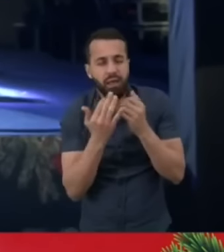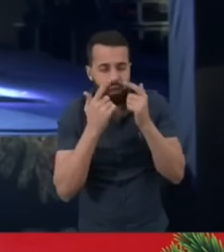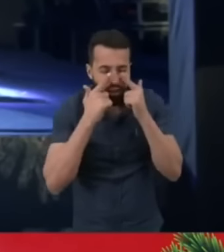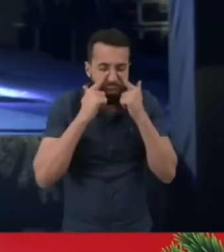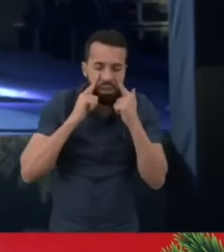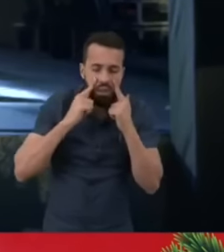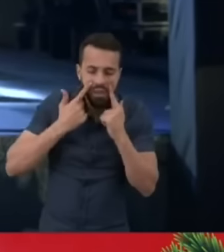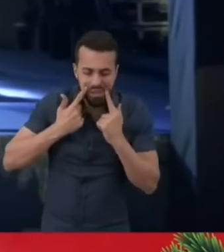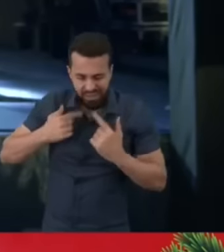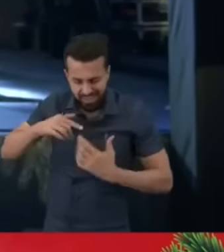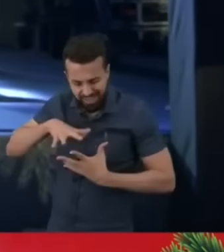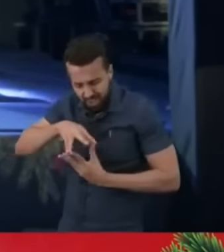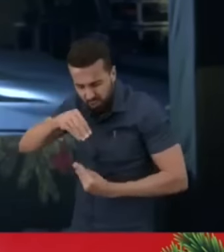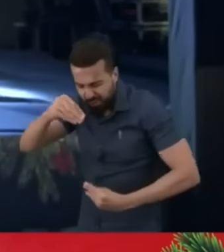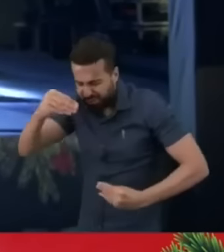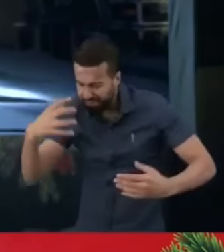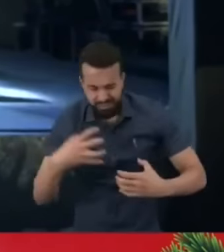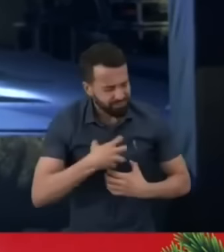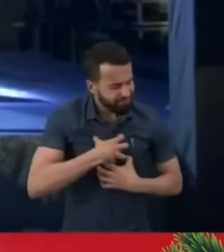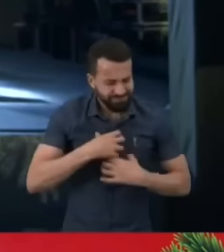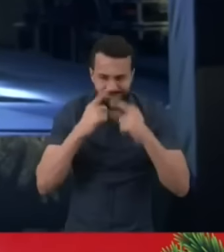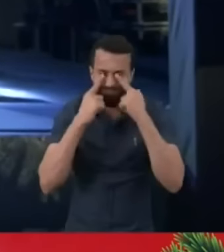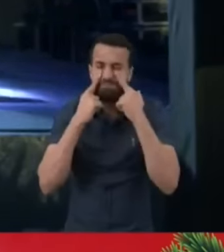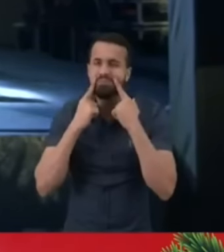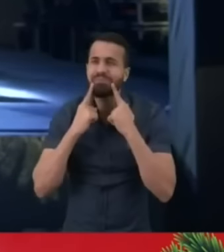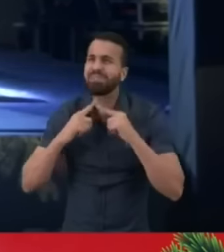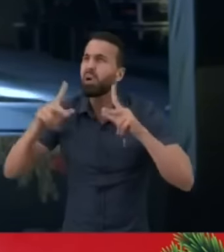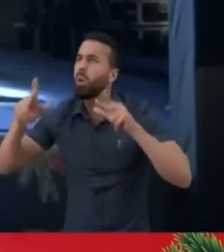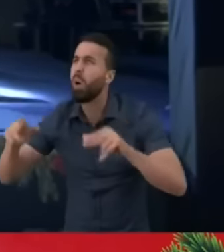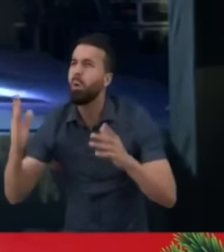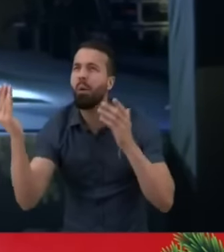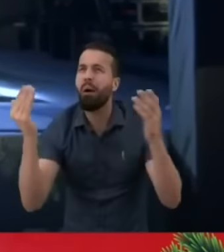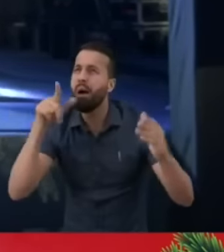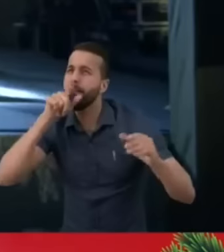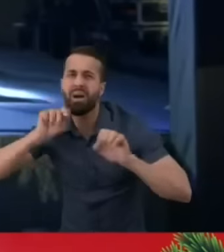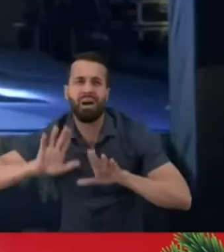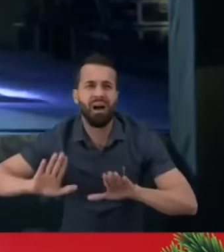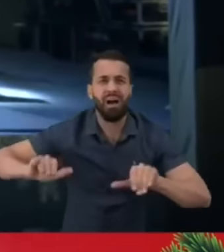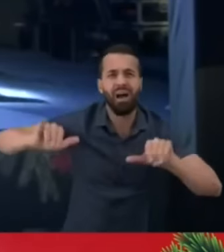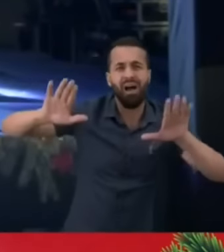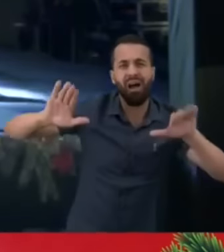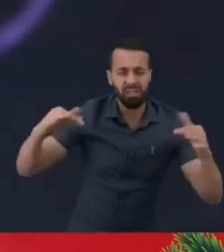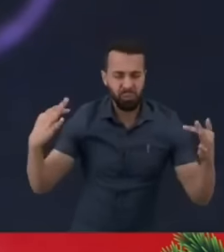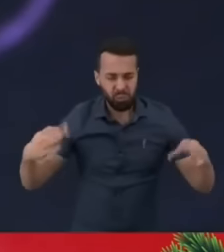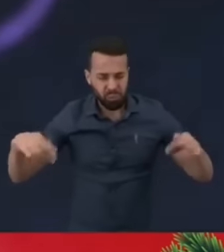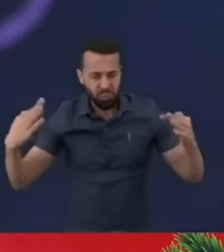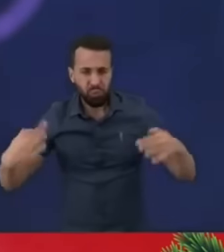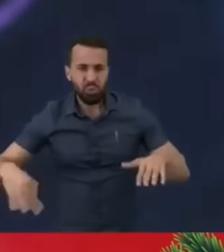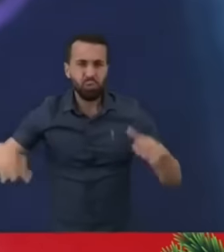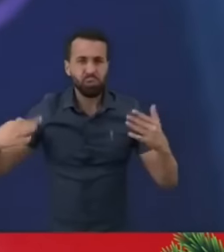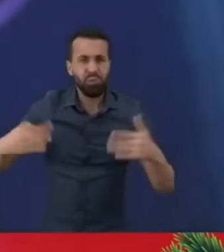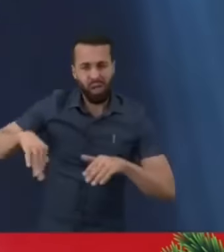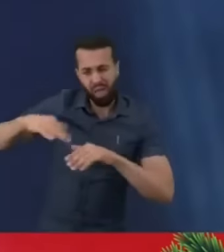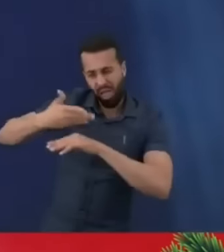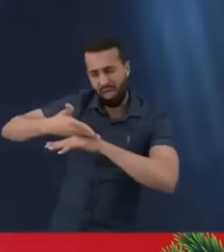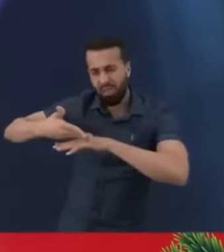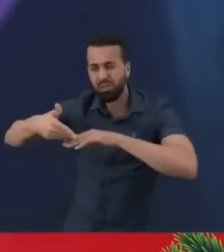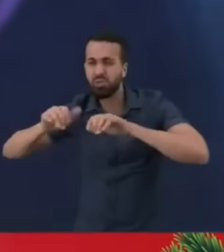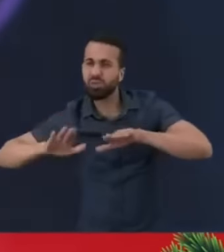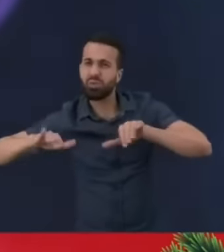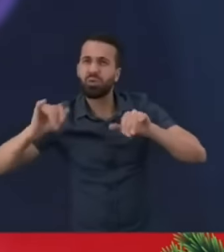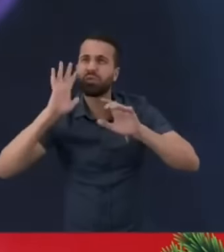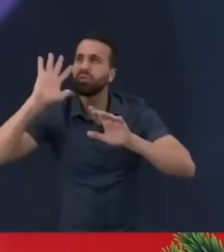chora minha alma, como um pássaro de asas machucadas, dos meus